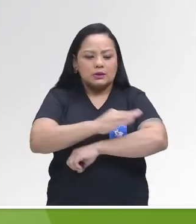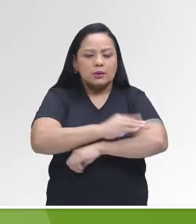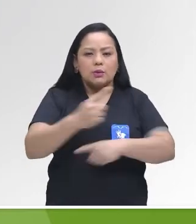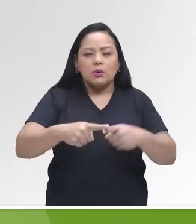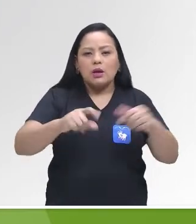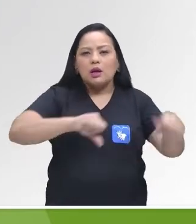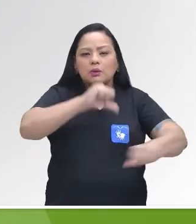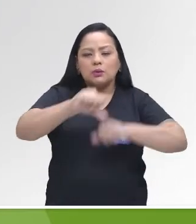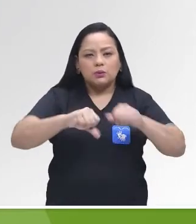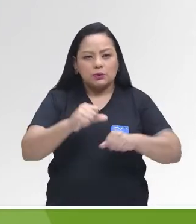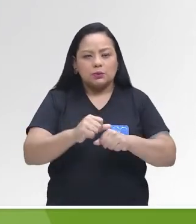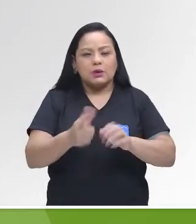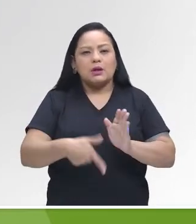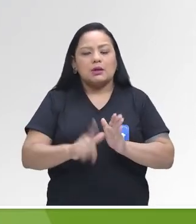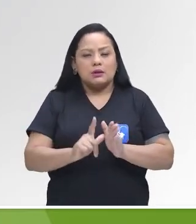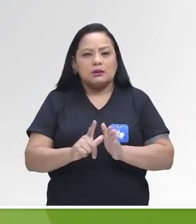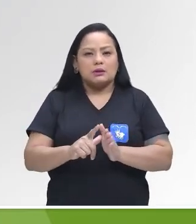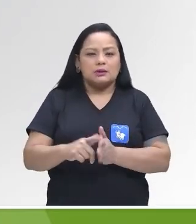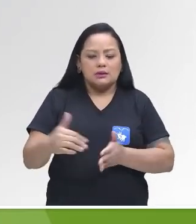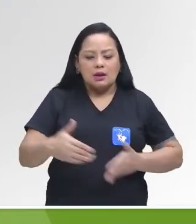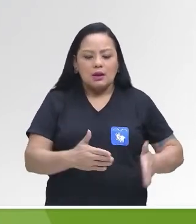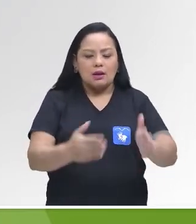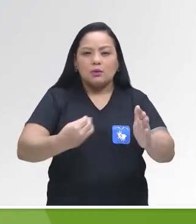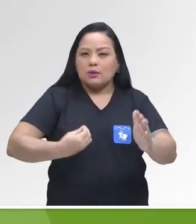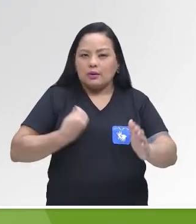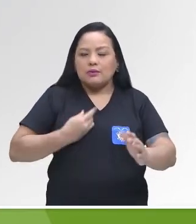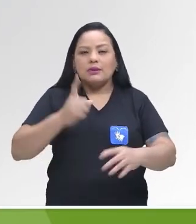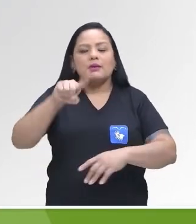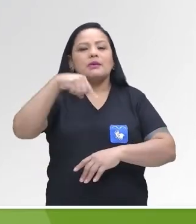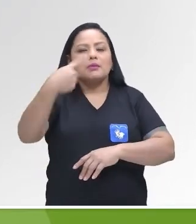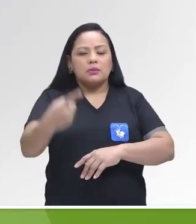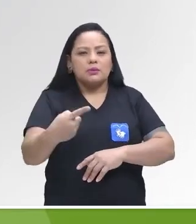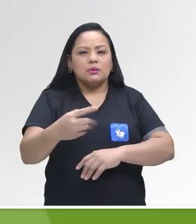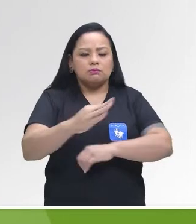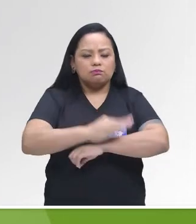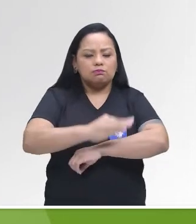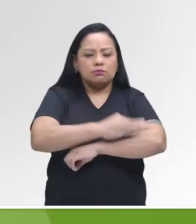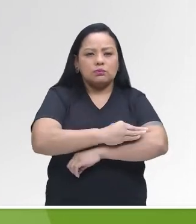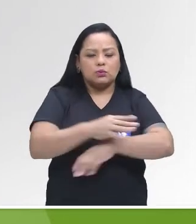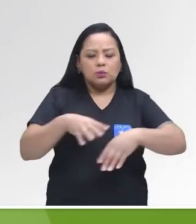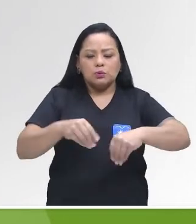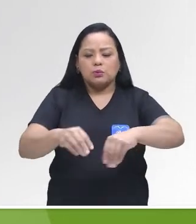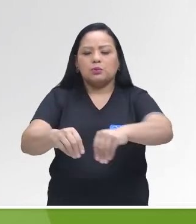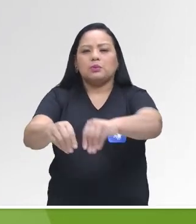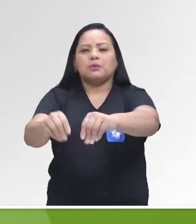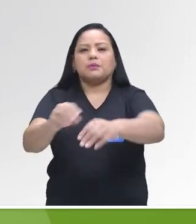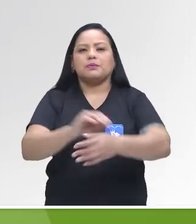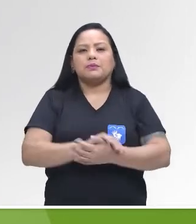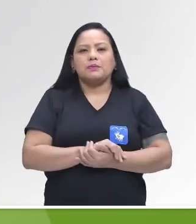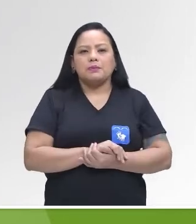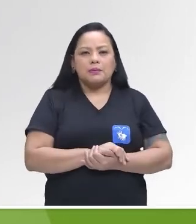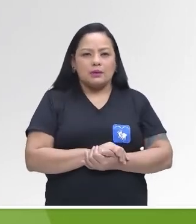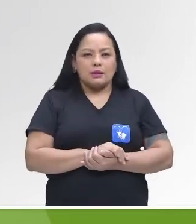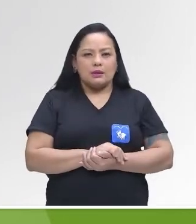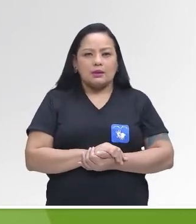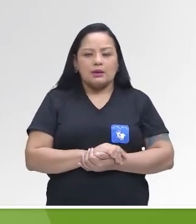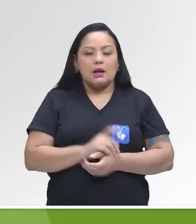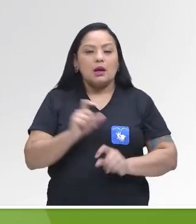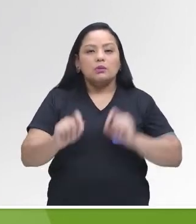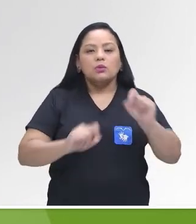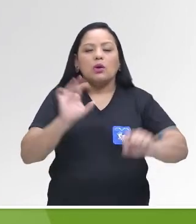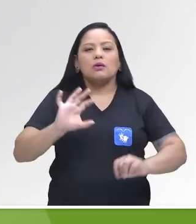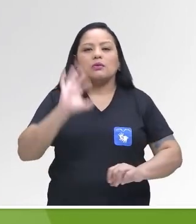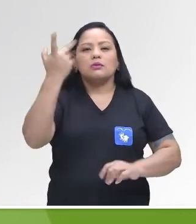transforma ali. Antes ele vivia no ambiente aquático e depois ele vai e passa para o ambiente terrestre, tá? E aí o que